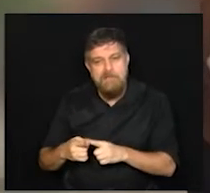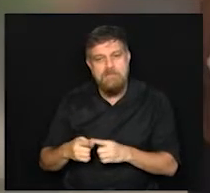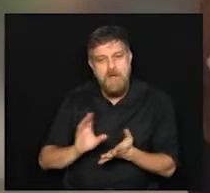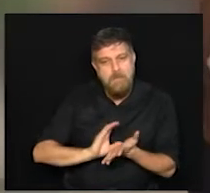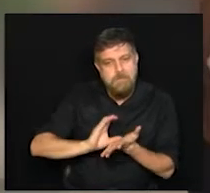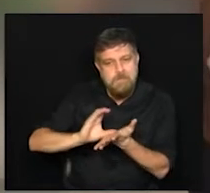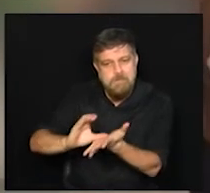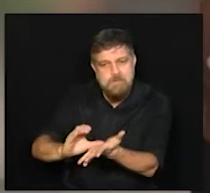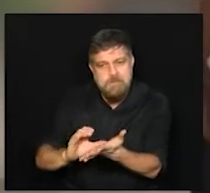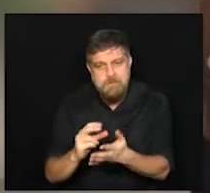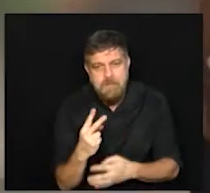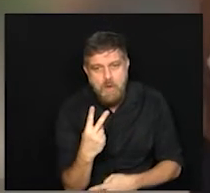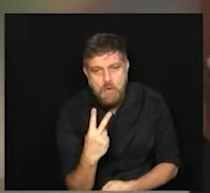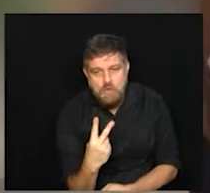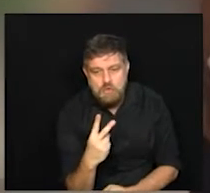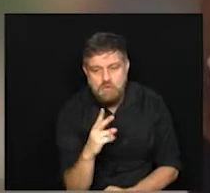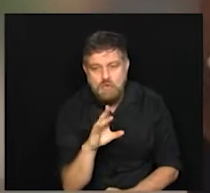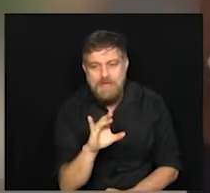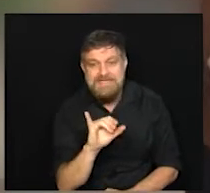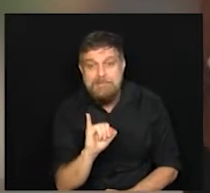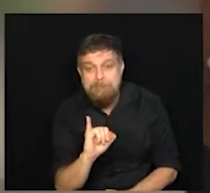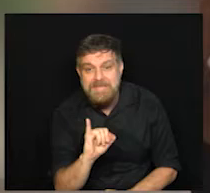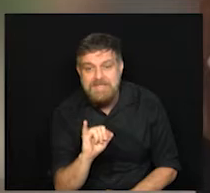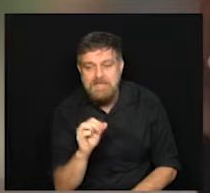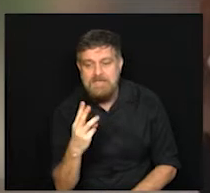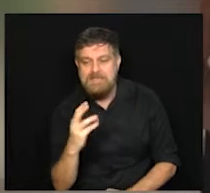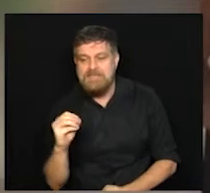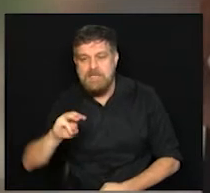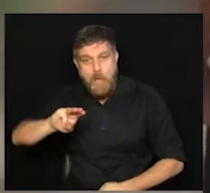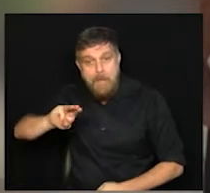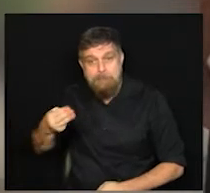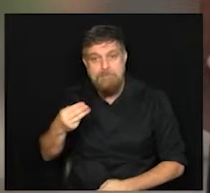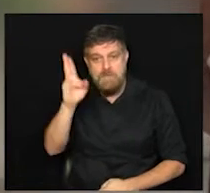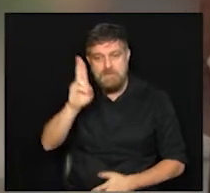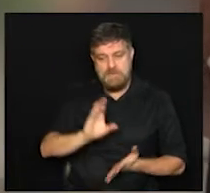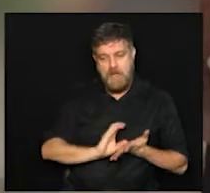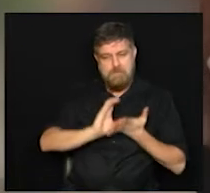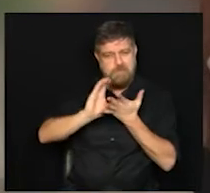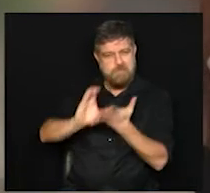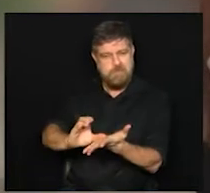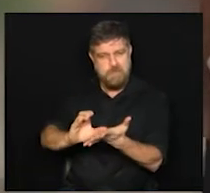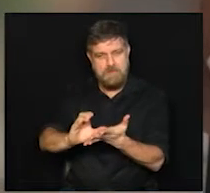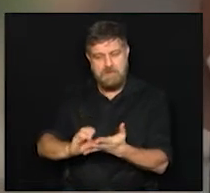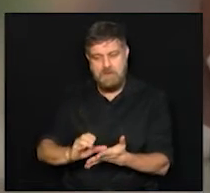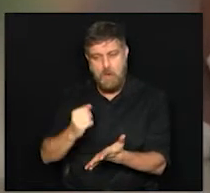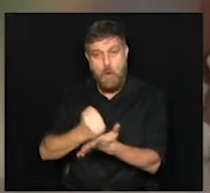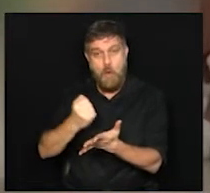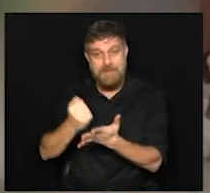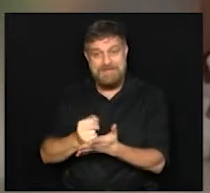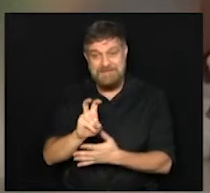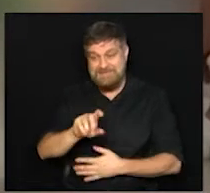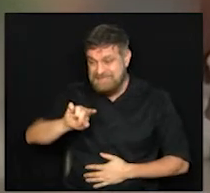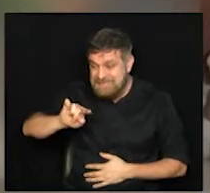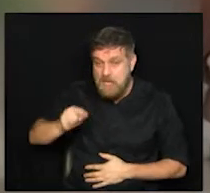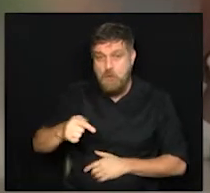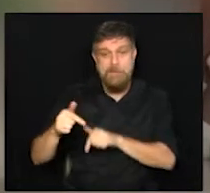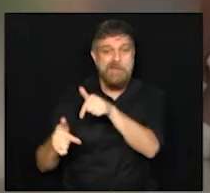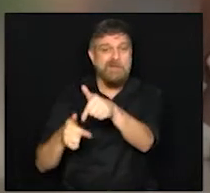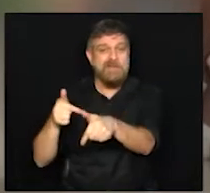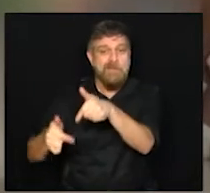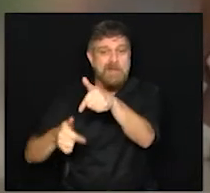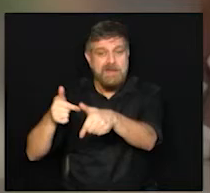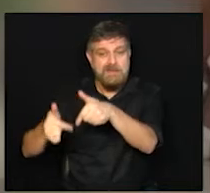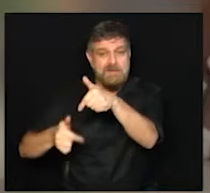de 2 bilhões e 300 milhões de reais com a geração de 5 mil empregos